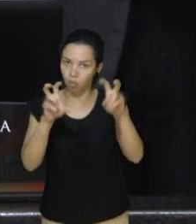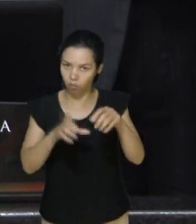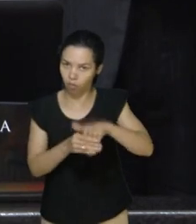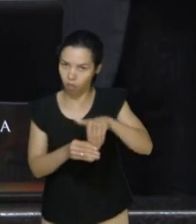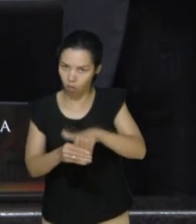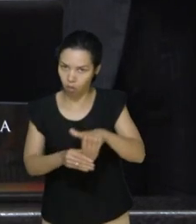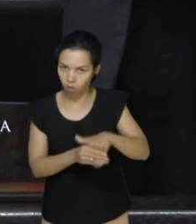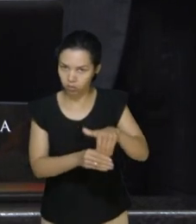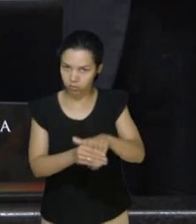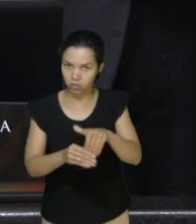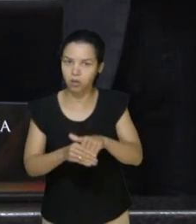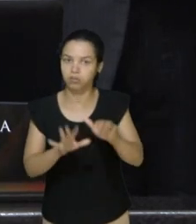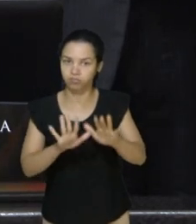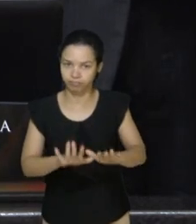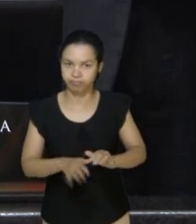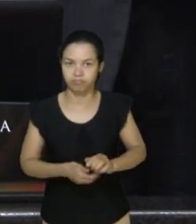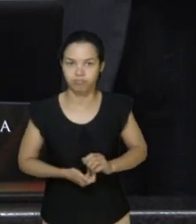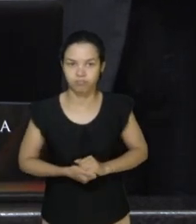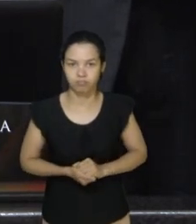Senhores deputados.